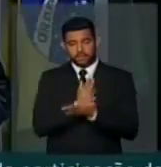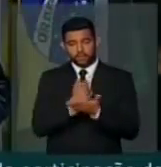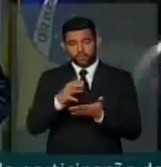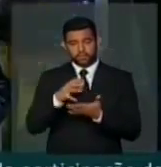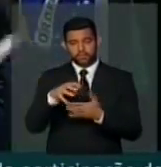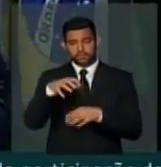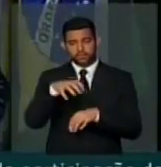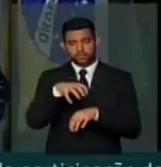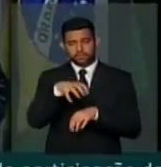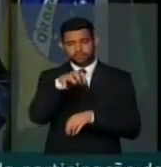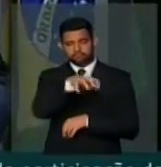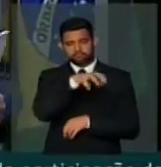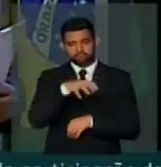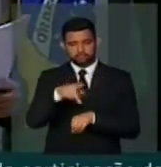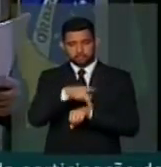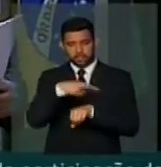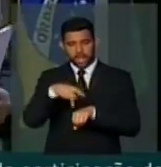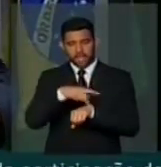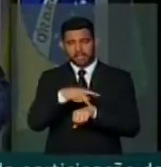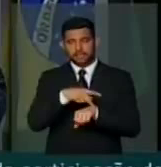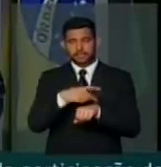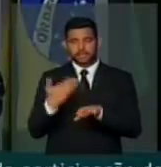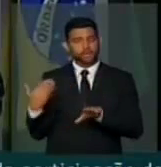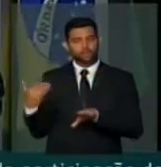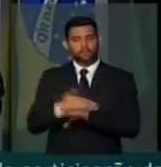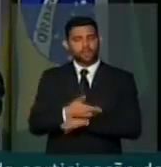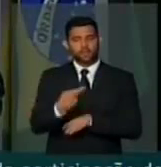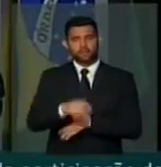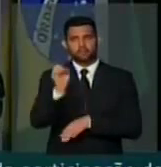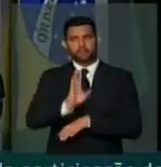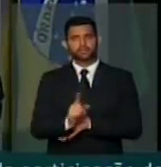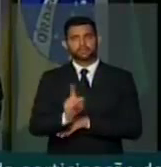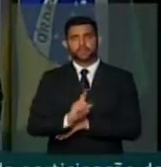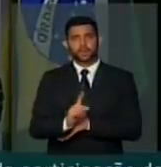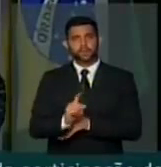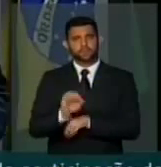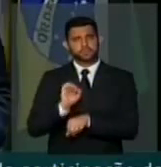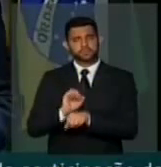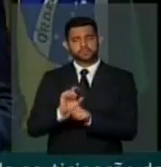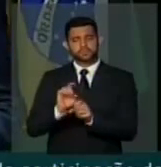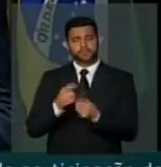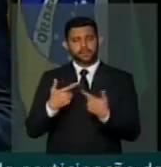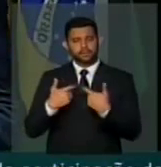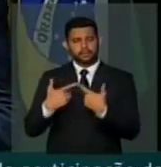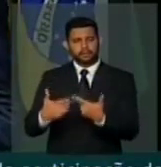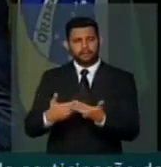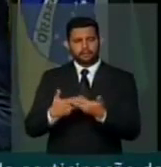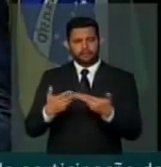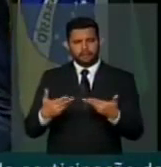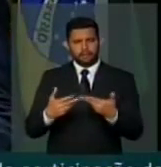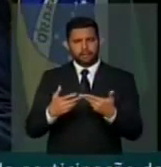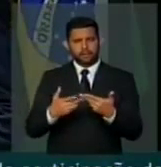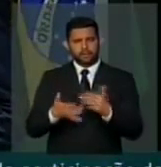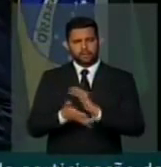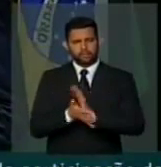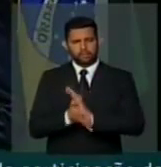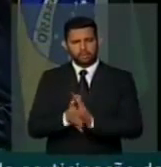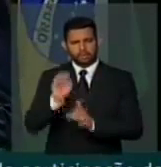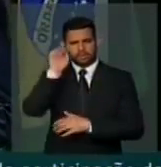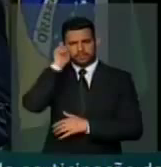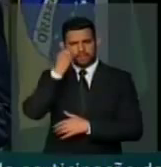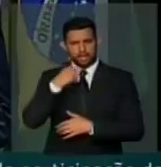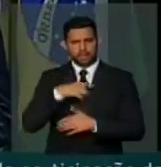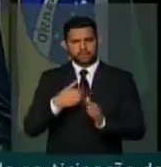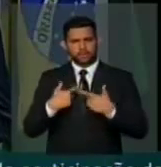países, em outros continentes, que eles não venham para o Brasil, entre conflitos raciais,